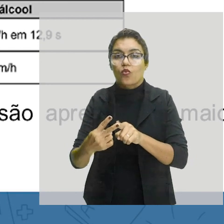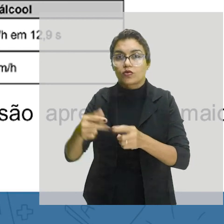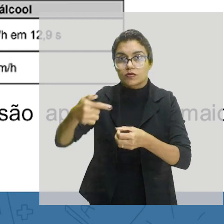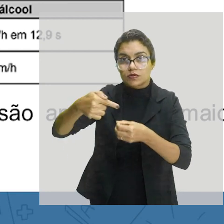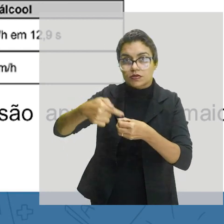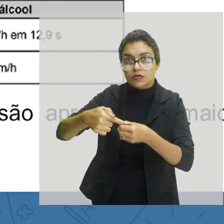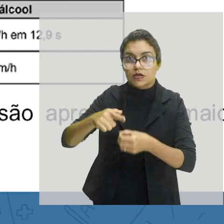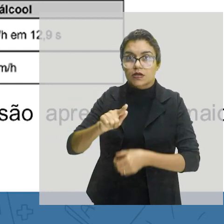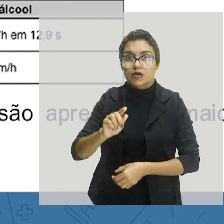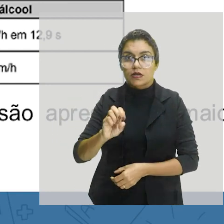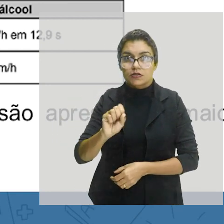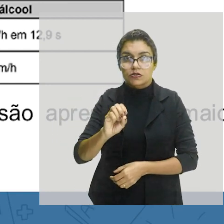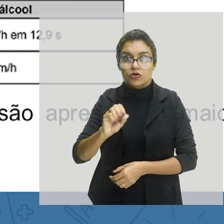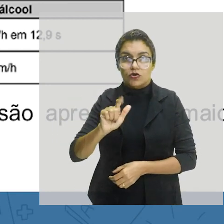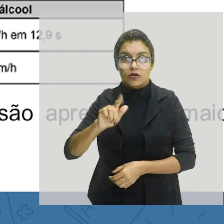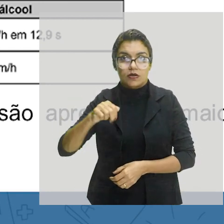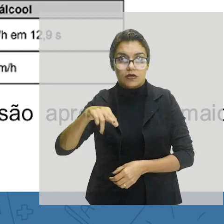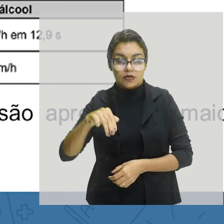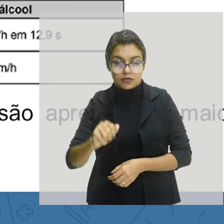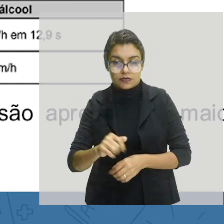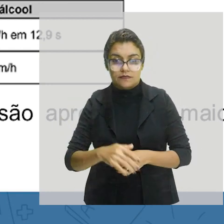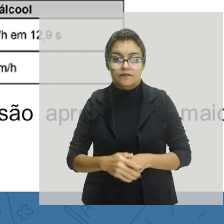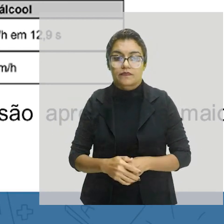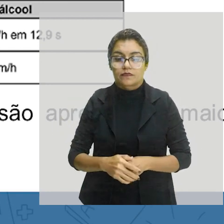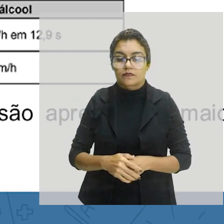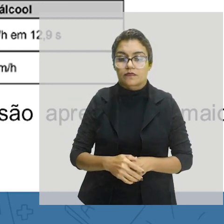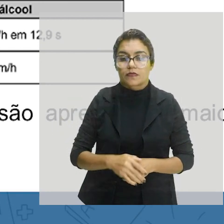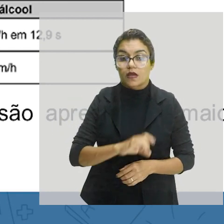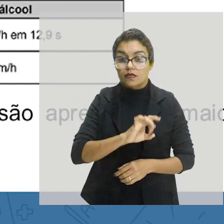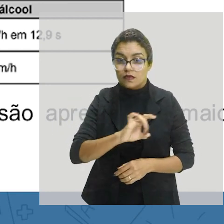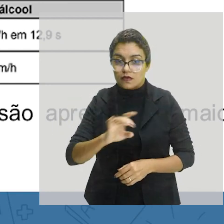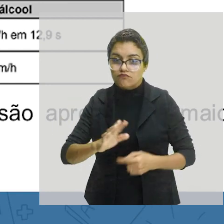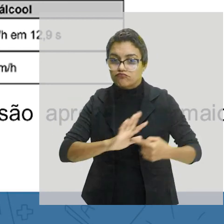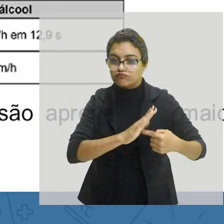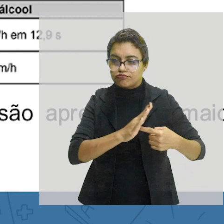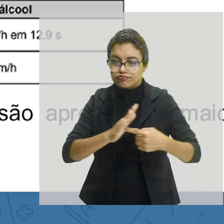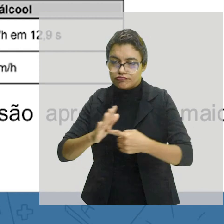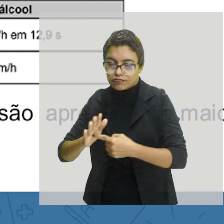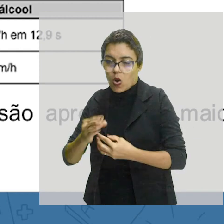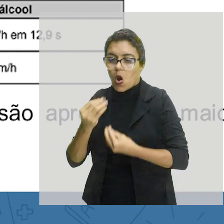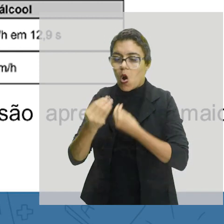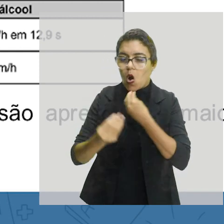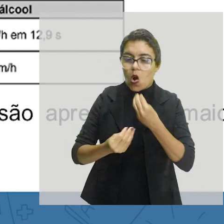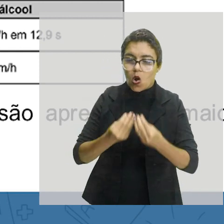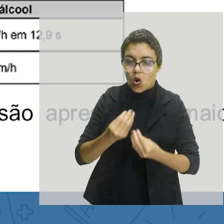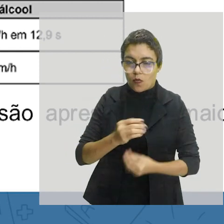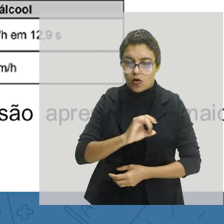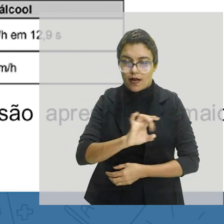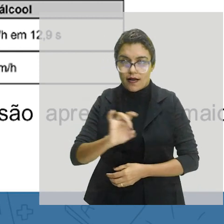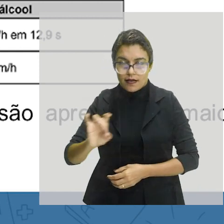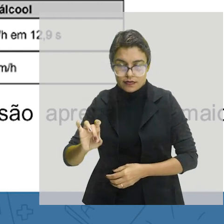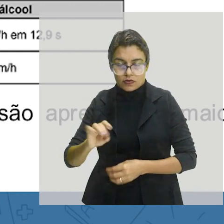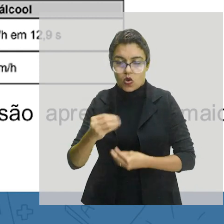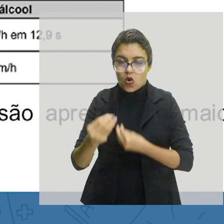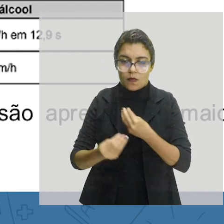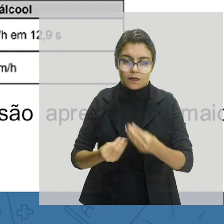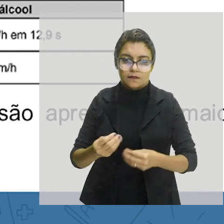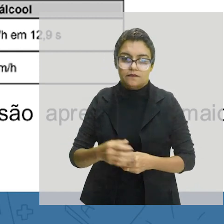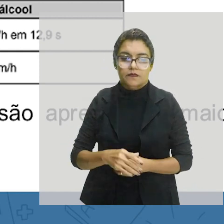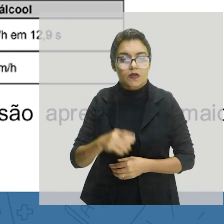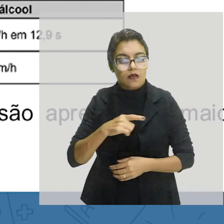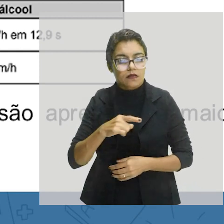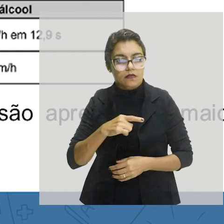apresentados no quadro em relação ao desempenho de cada motor, né? Então, eu vou trazer para cá esses parâmetros,